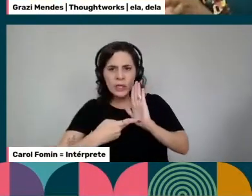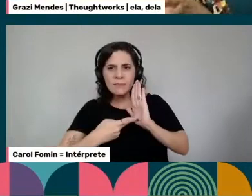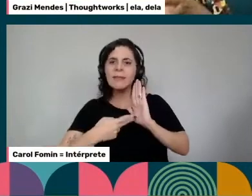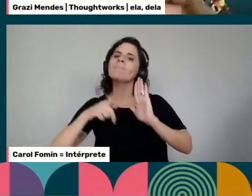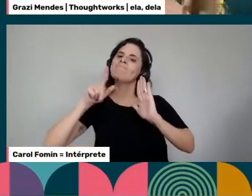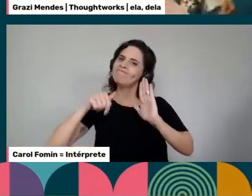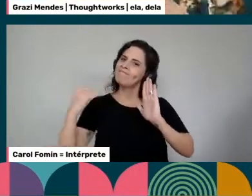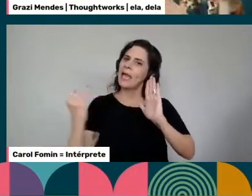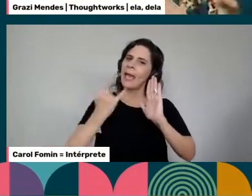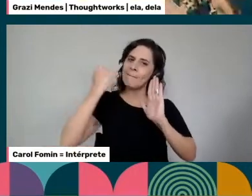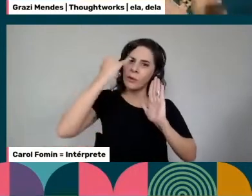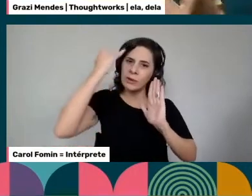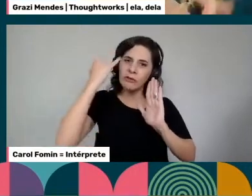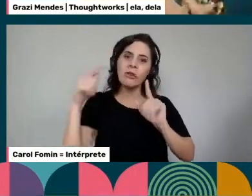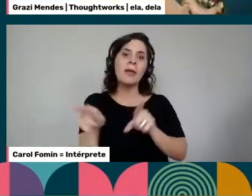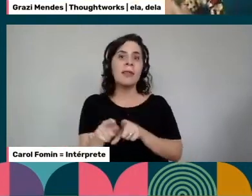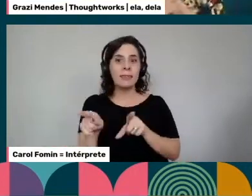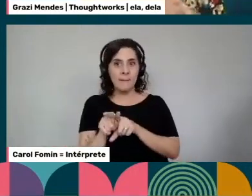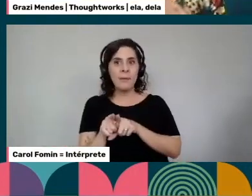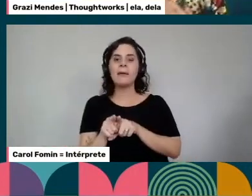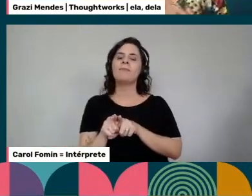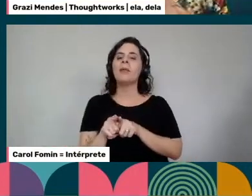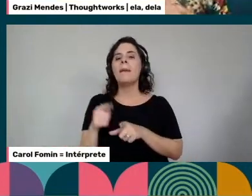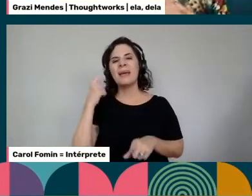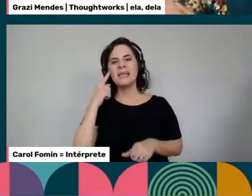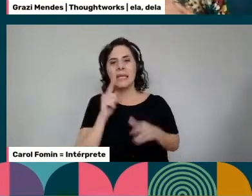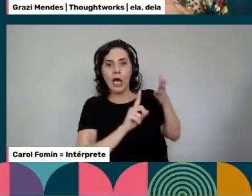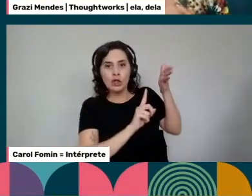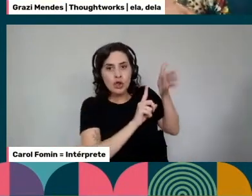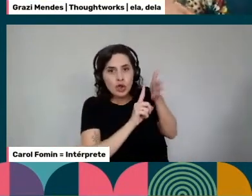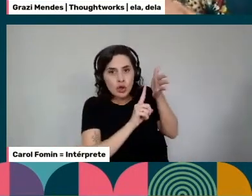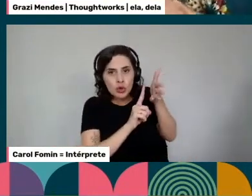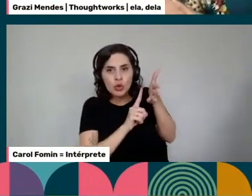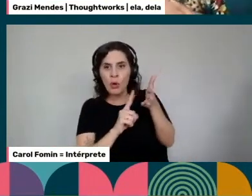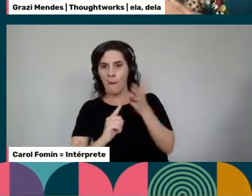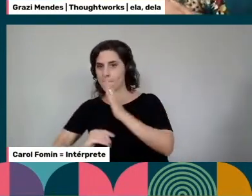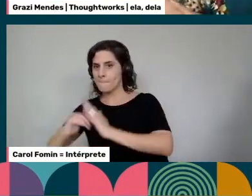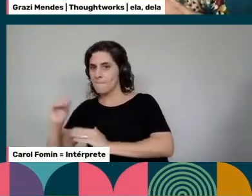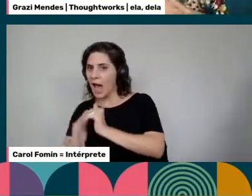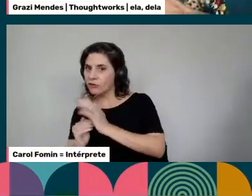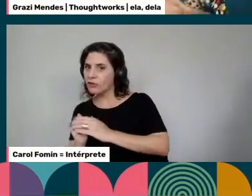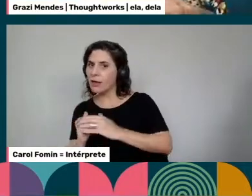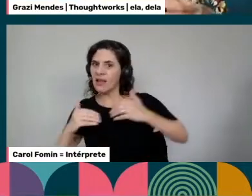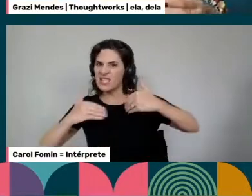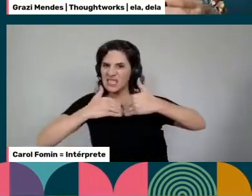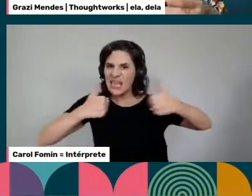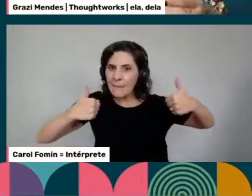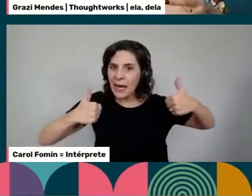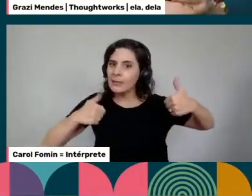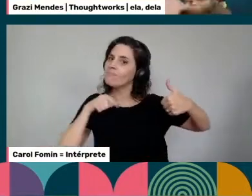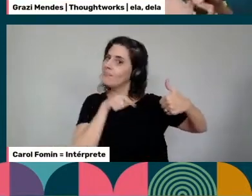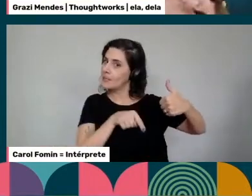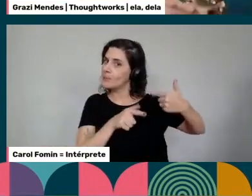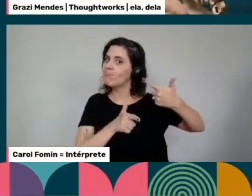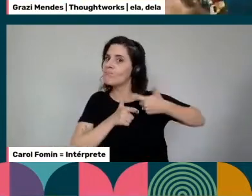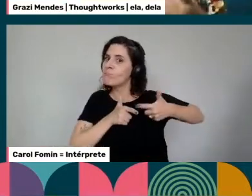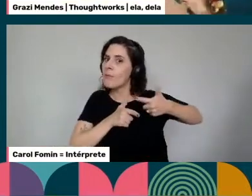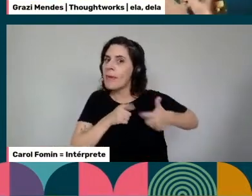distância entre o discurso e a prática pode colocar em risco uma empresa, a reputação de uma empresa, o quanto